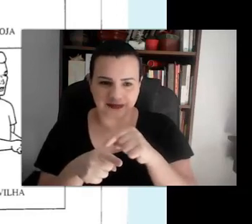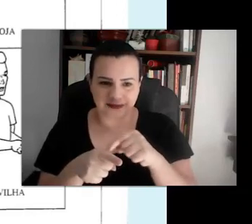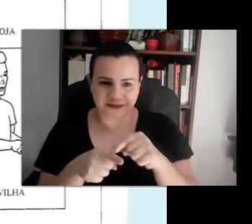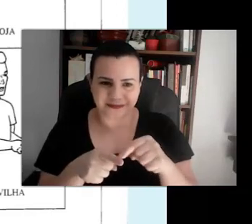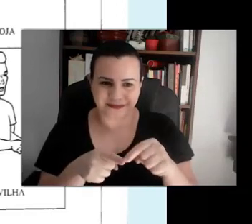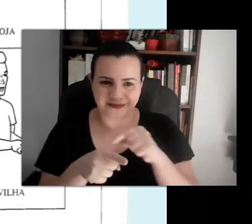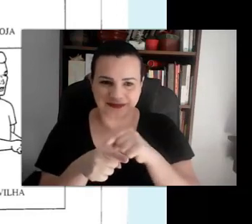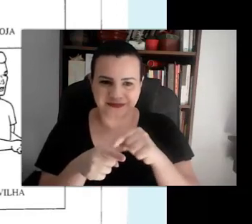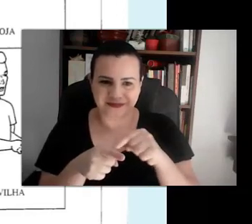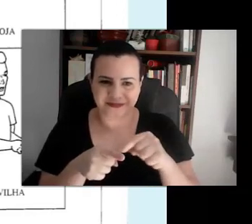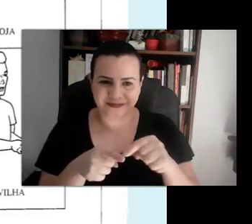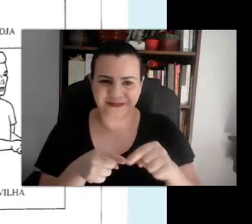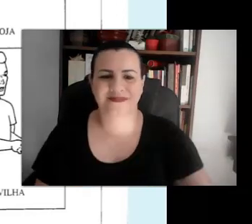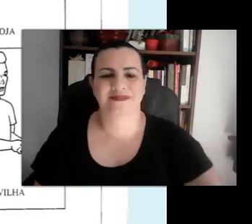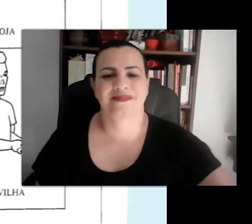Ervilha.